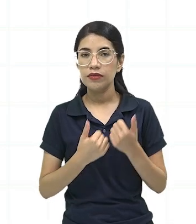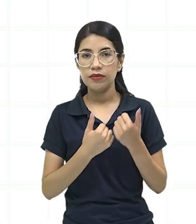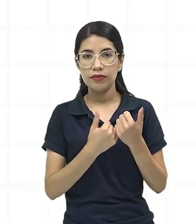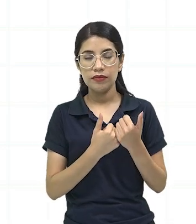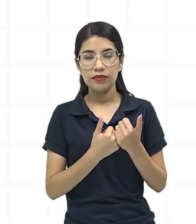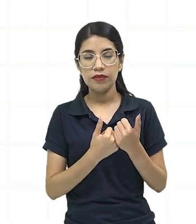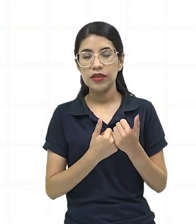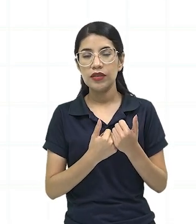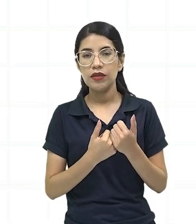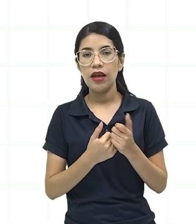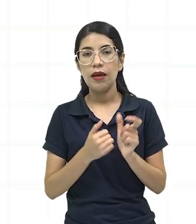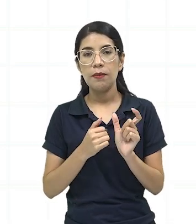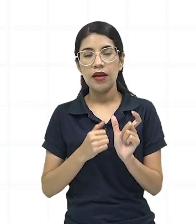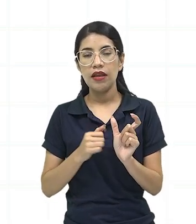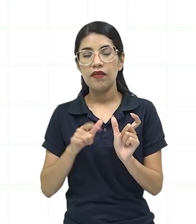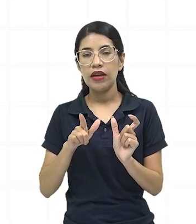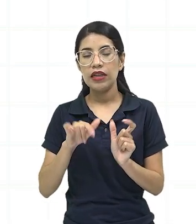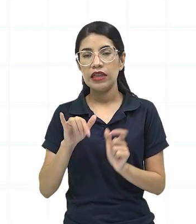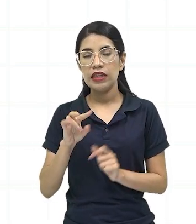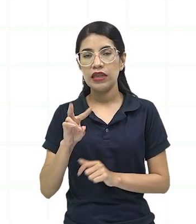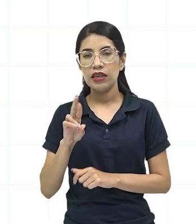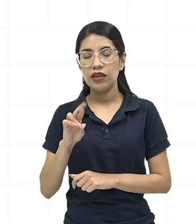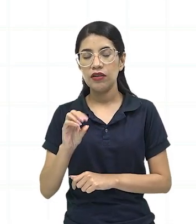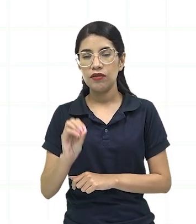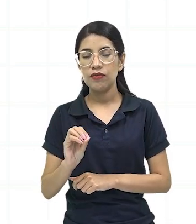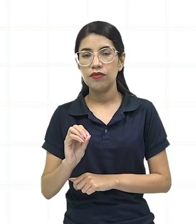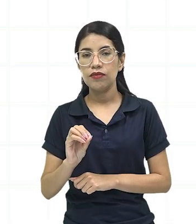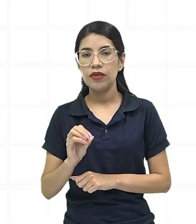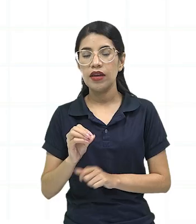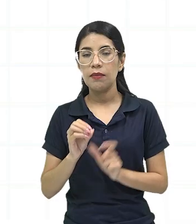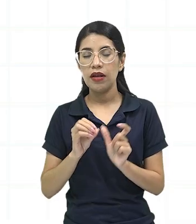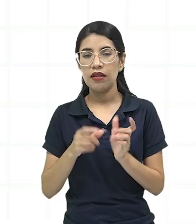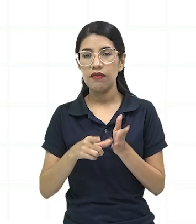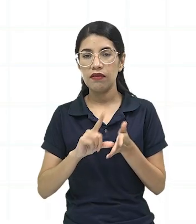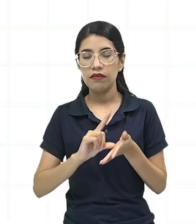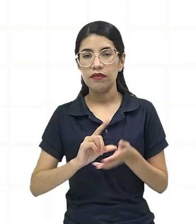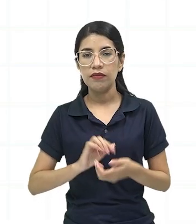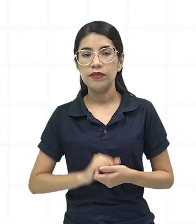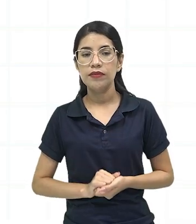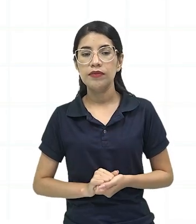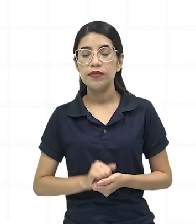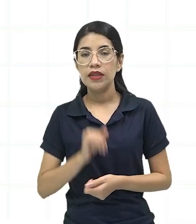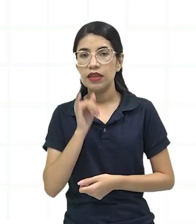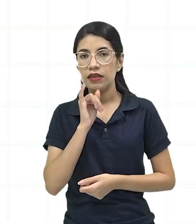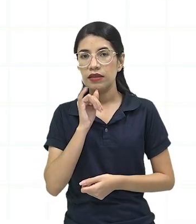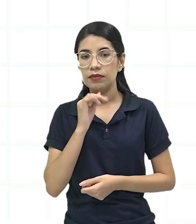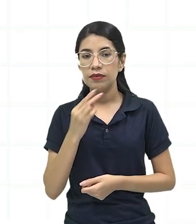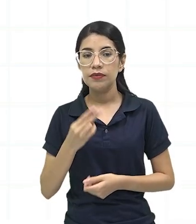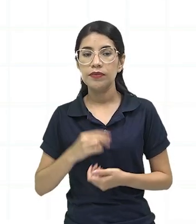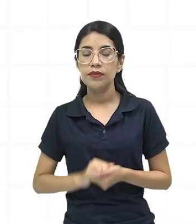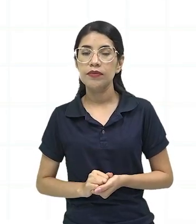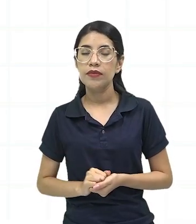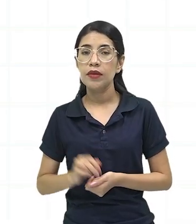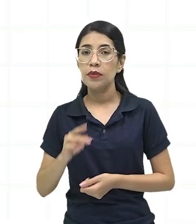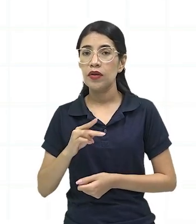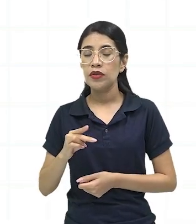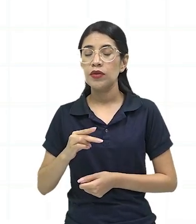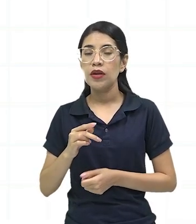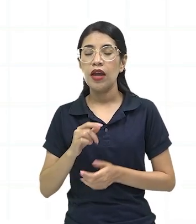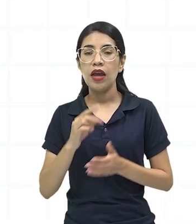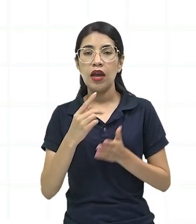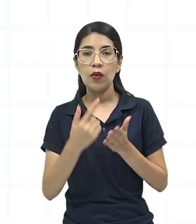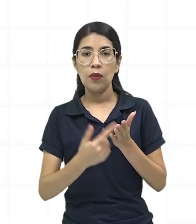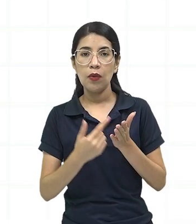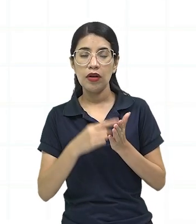substituindo o termo livre, que é o nosso termo antecedente. Tá bom? Segundo exemplo, professora, eu li o livro, você